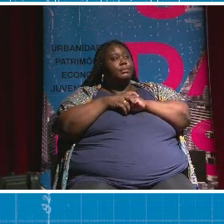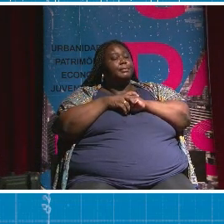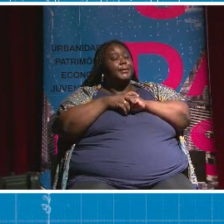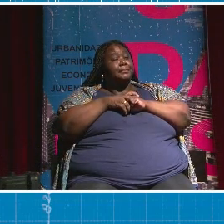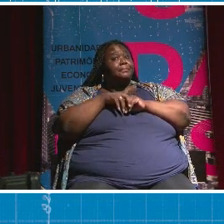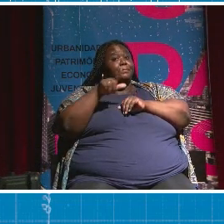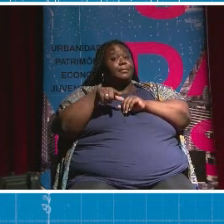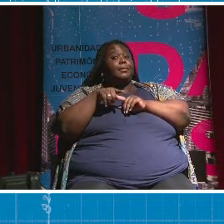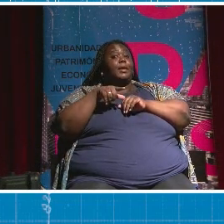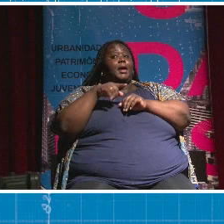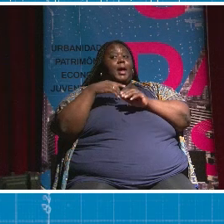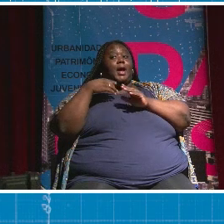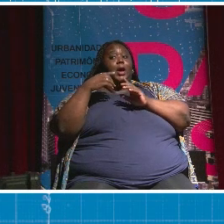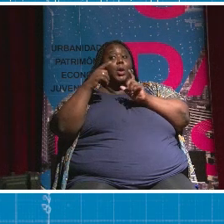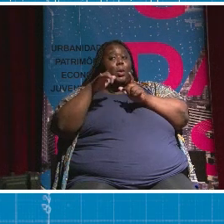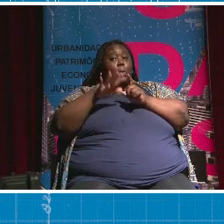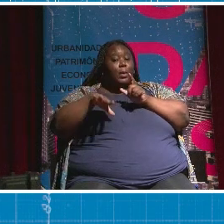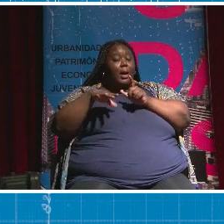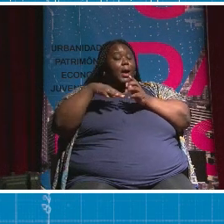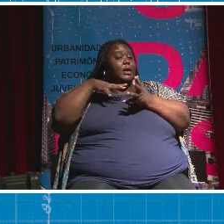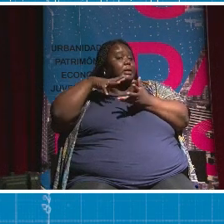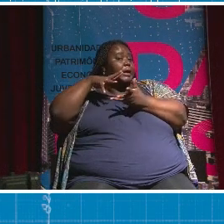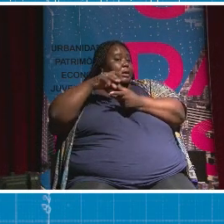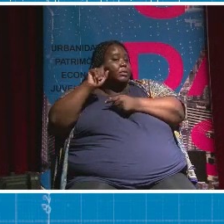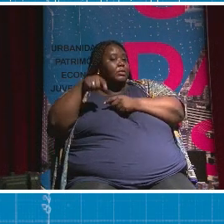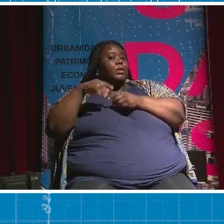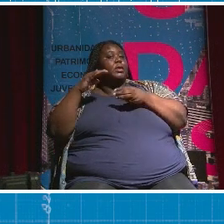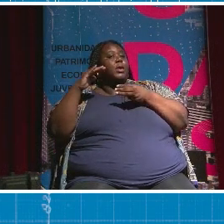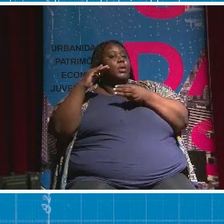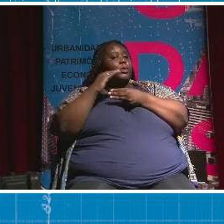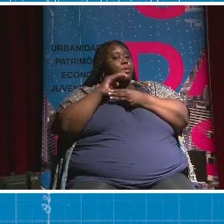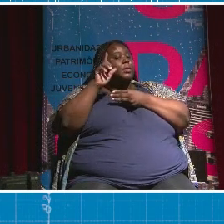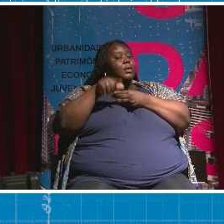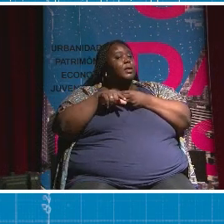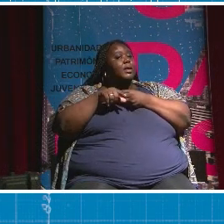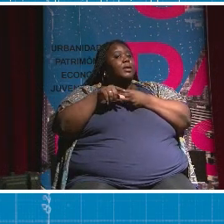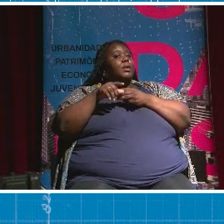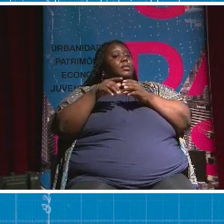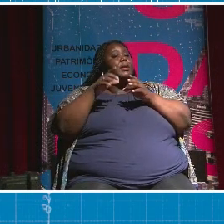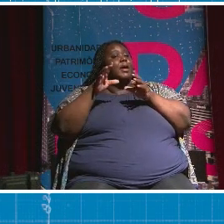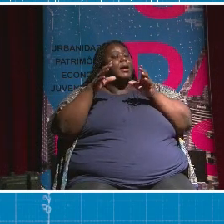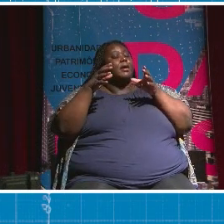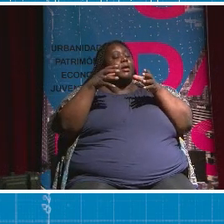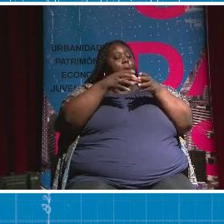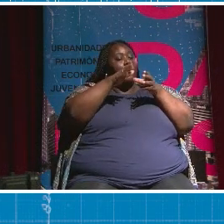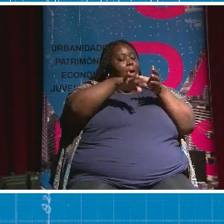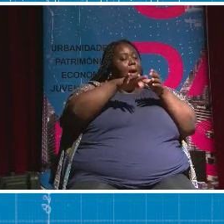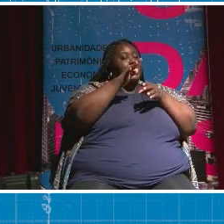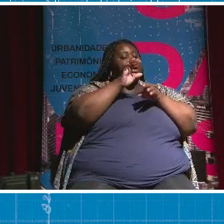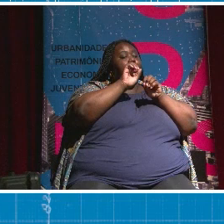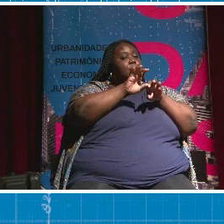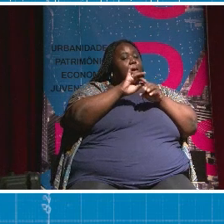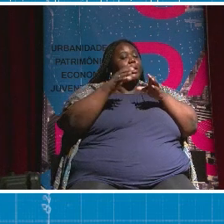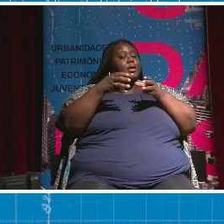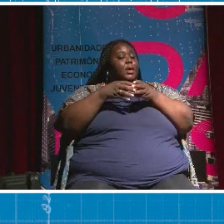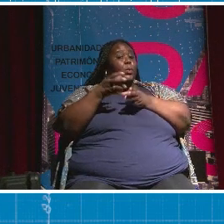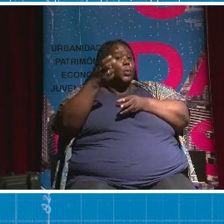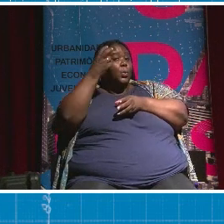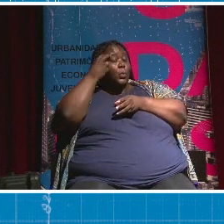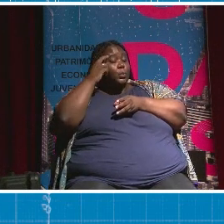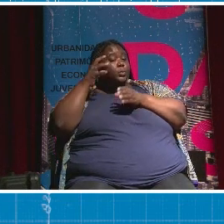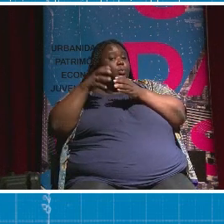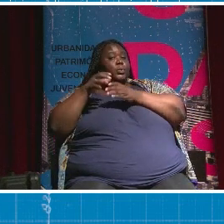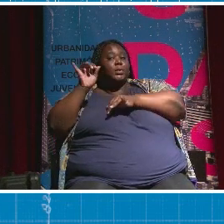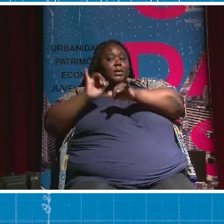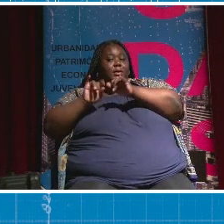internacional das Nações Unidas, ela tem essa pegada muito próxima com as áreas de educação, da cultura e da própria ciência. Então, é ali